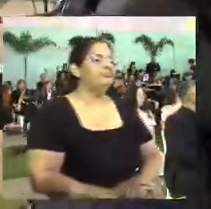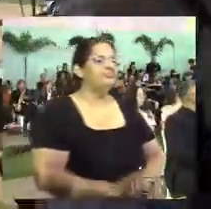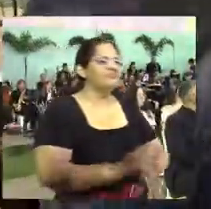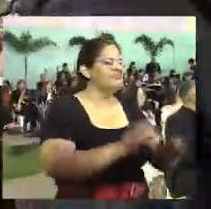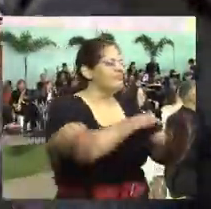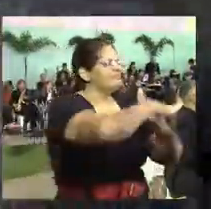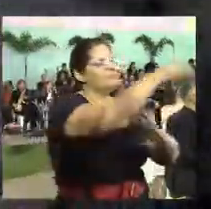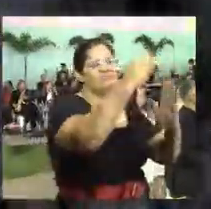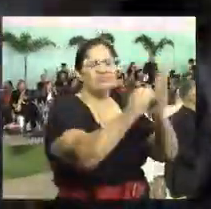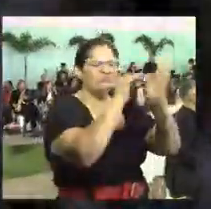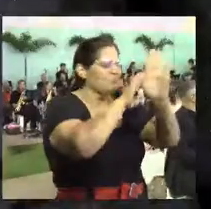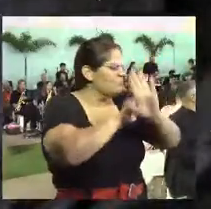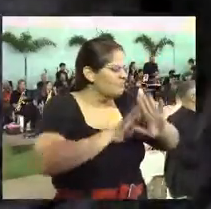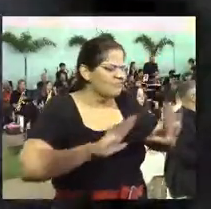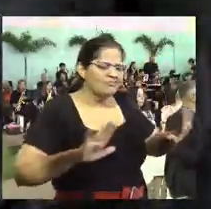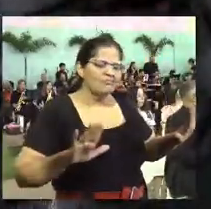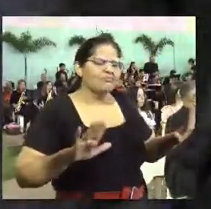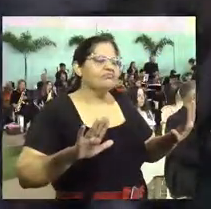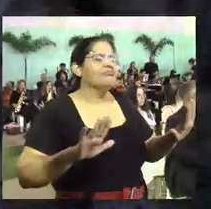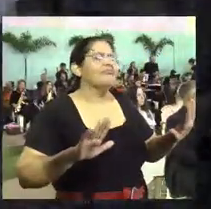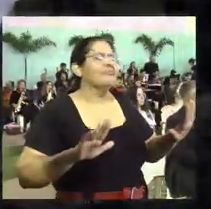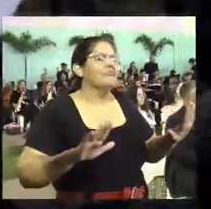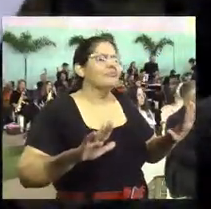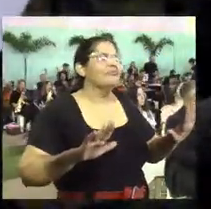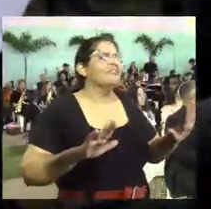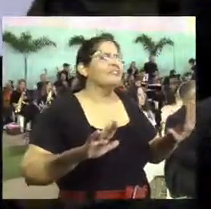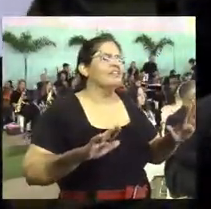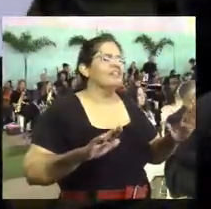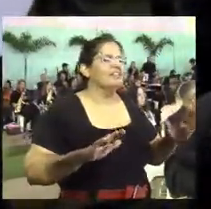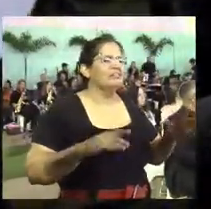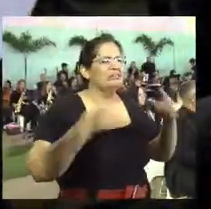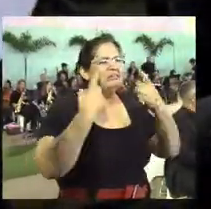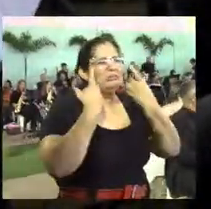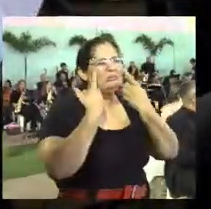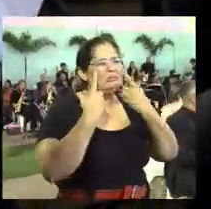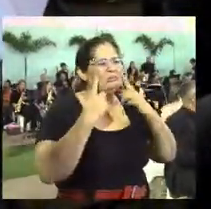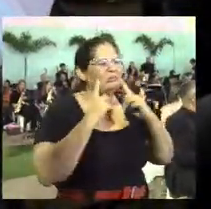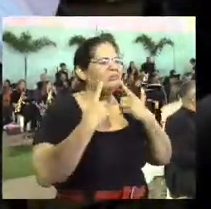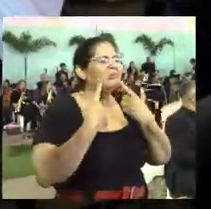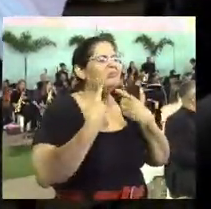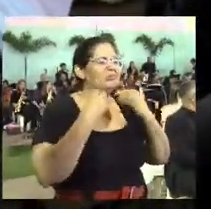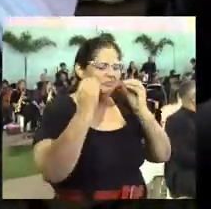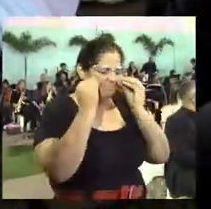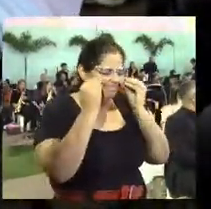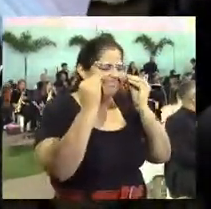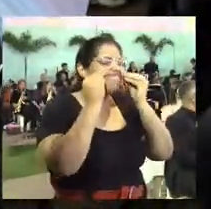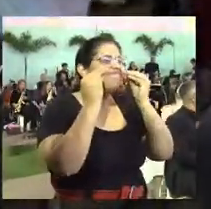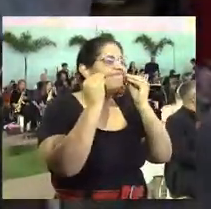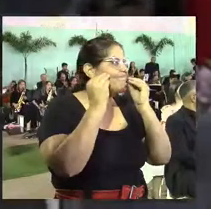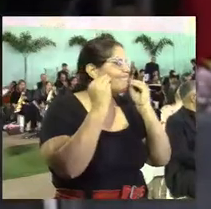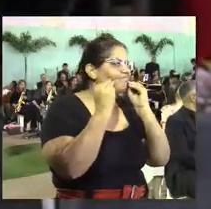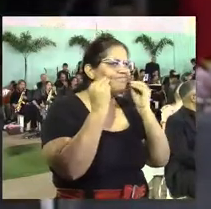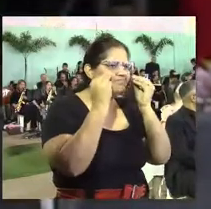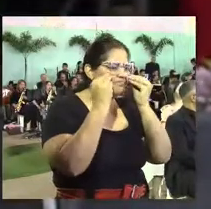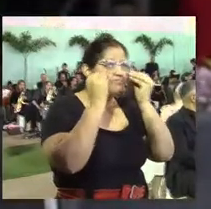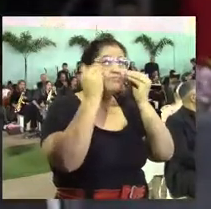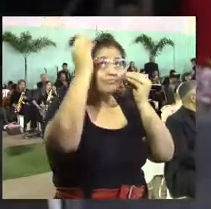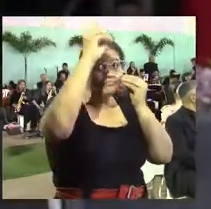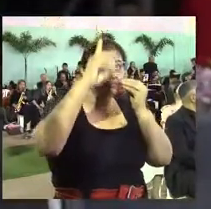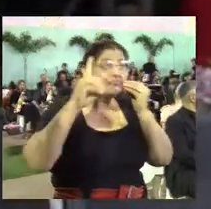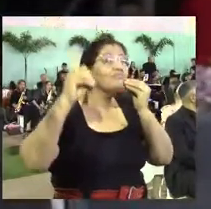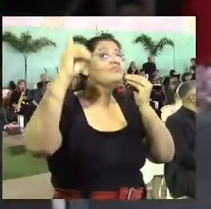vai passar toda lágrima que Você derramou não vai ficar